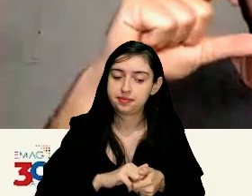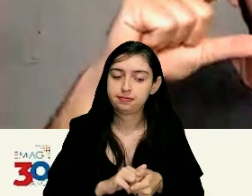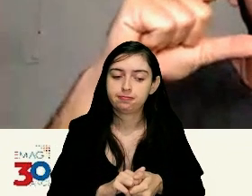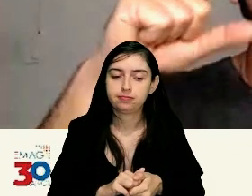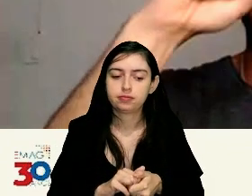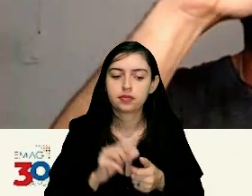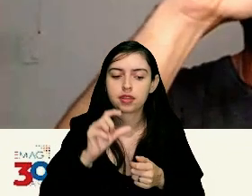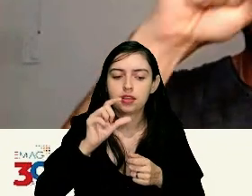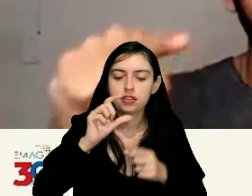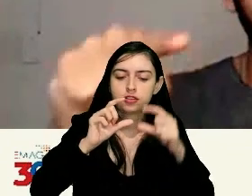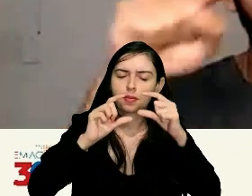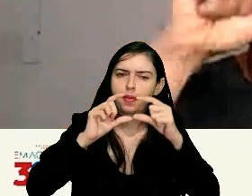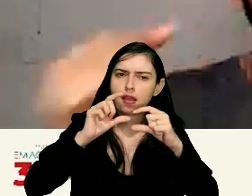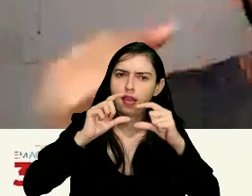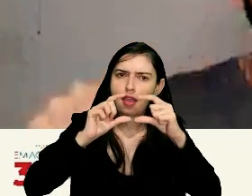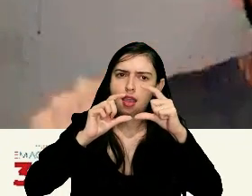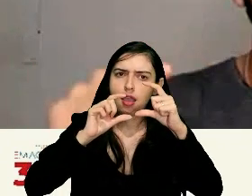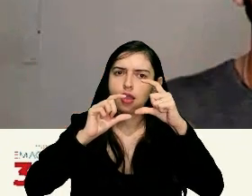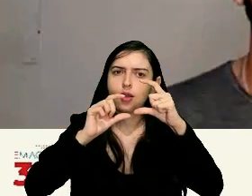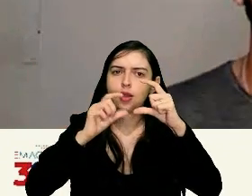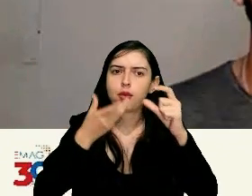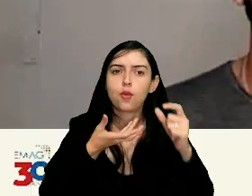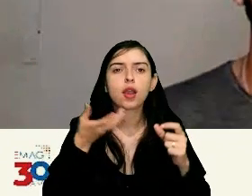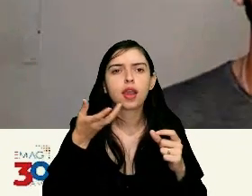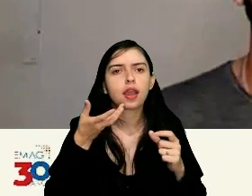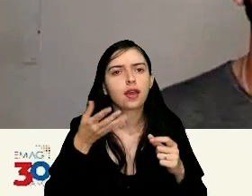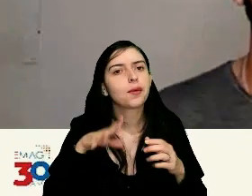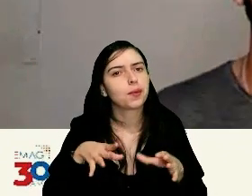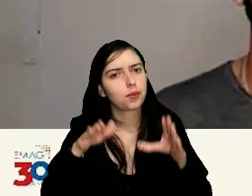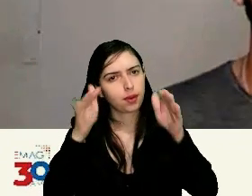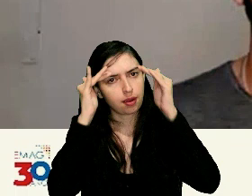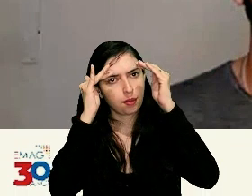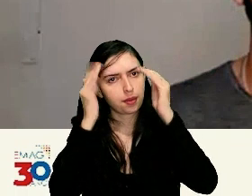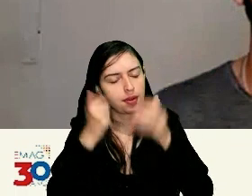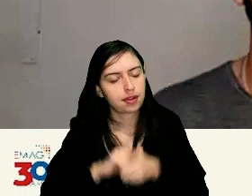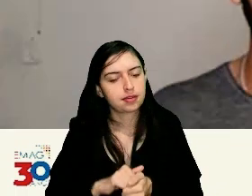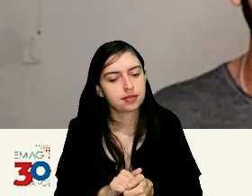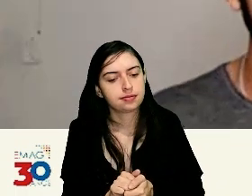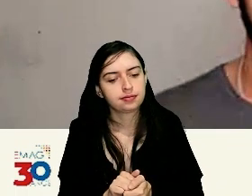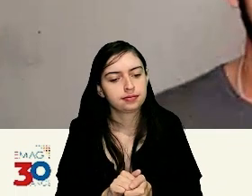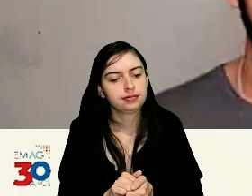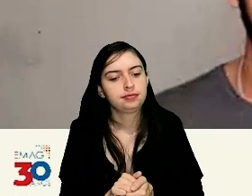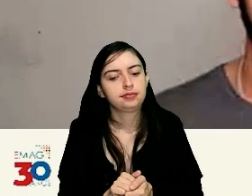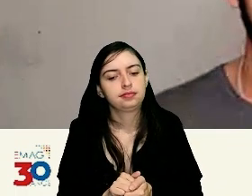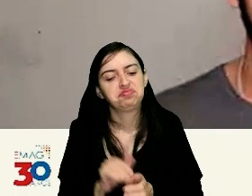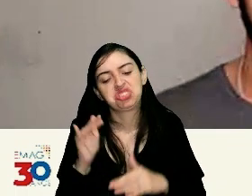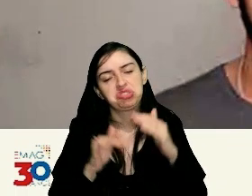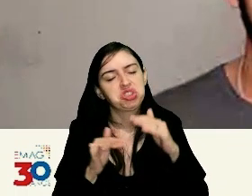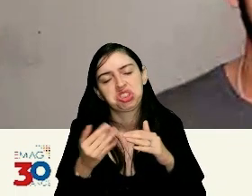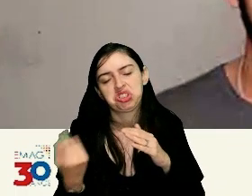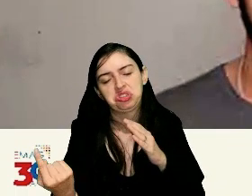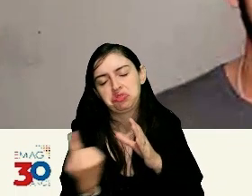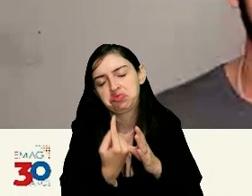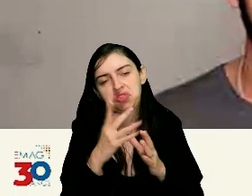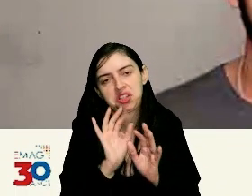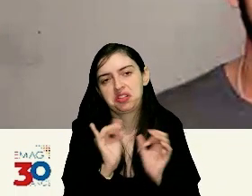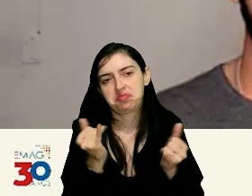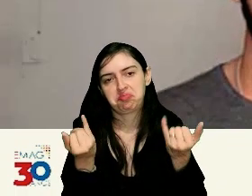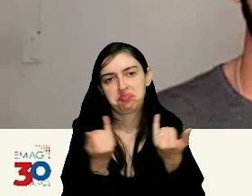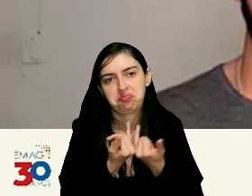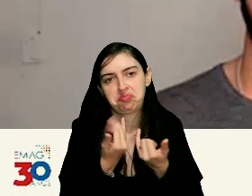mais, é natural que eu queira um reconhecimento. E esse reconhecimento provavelmente não virá. Não